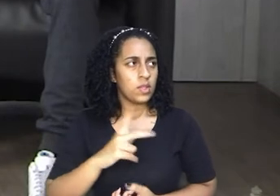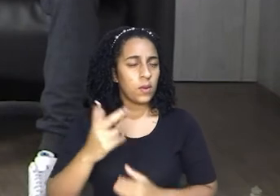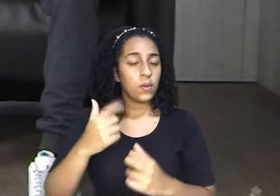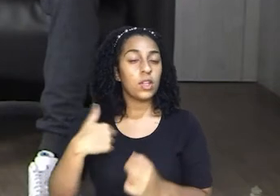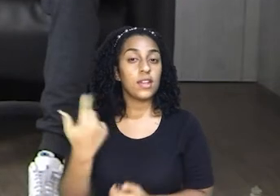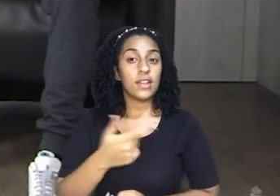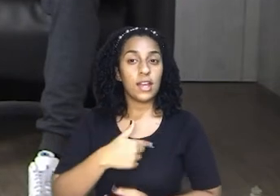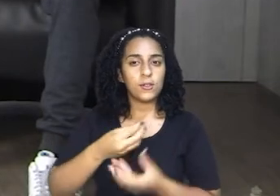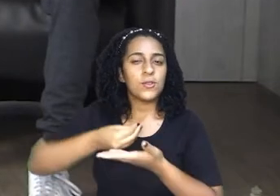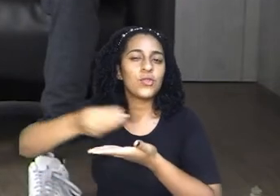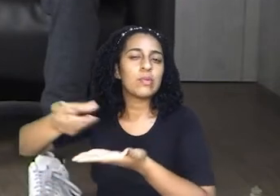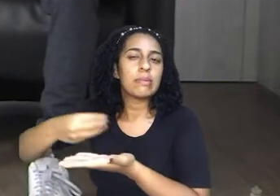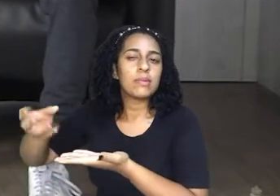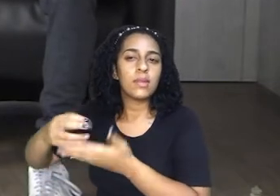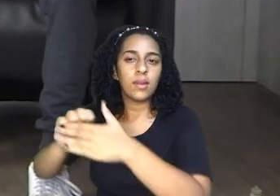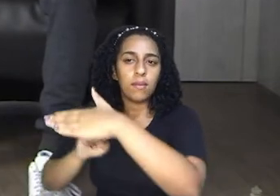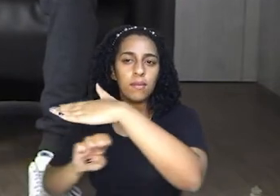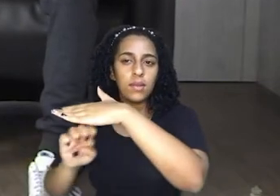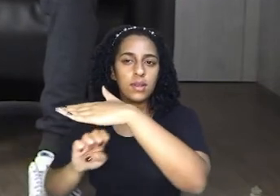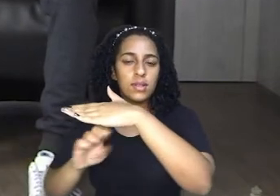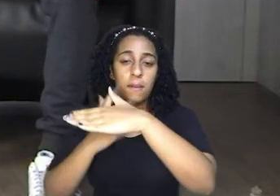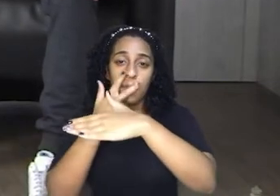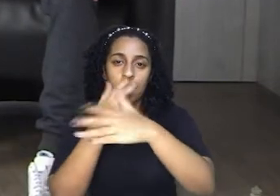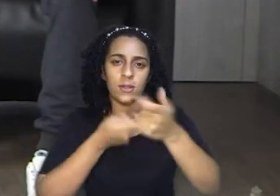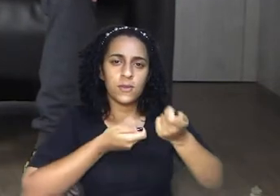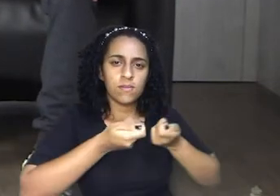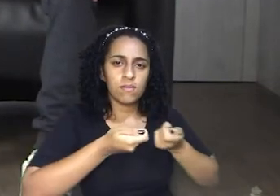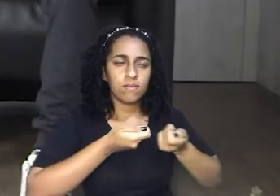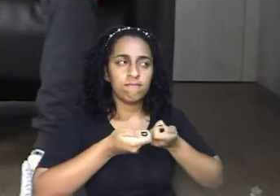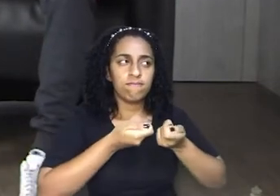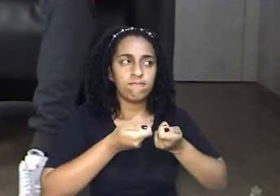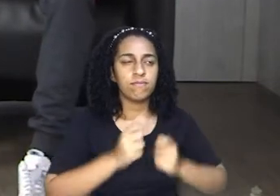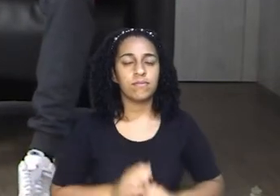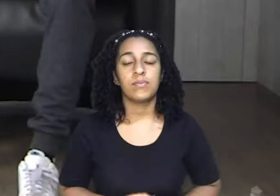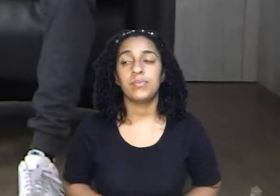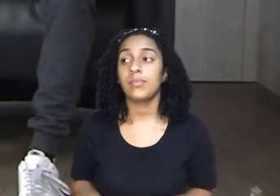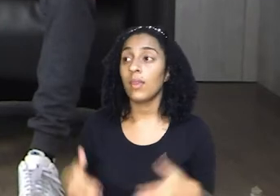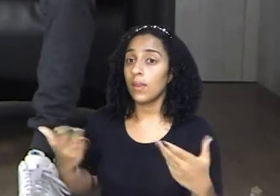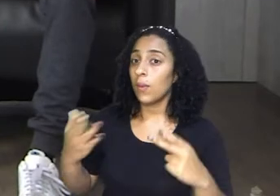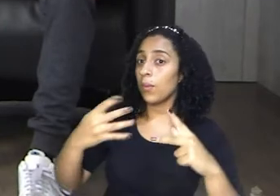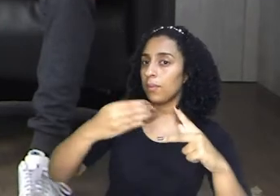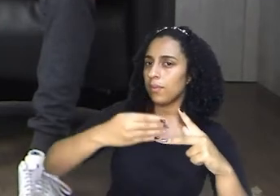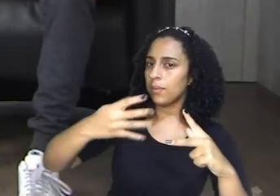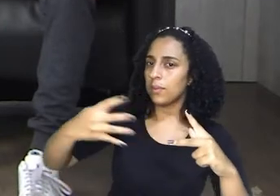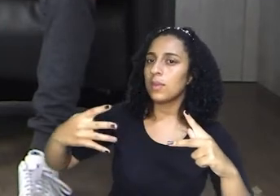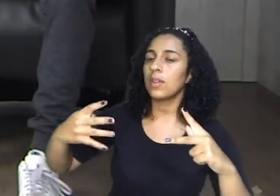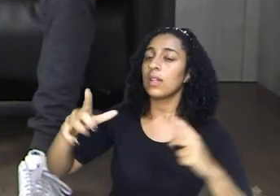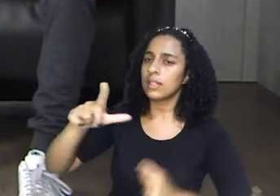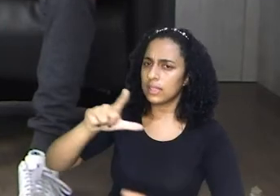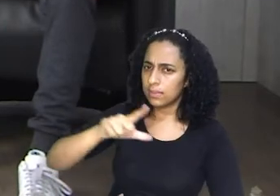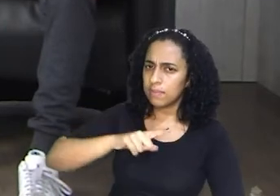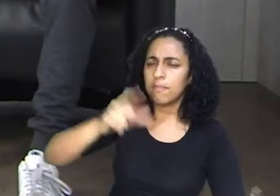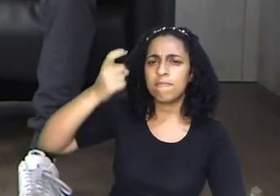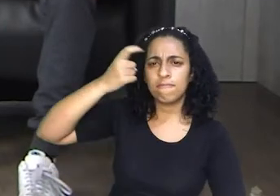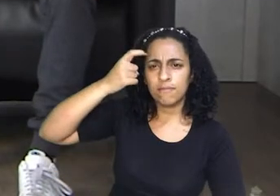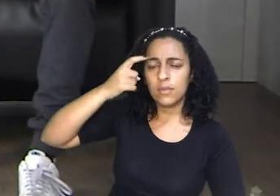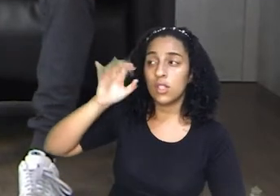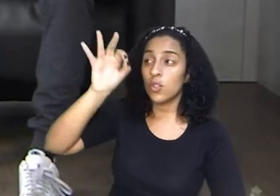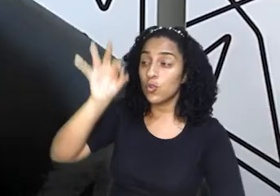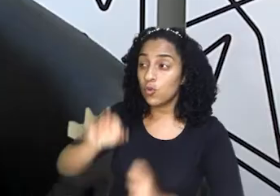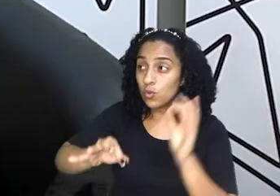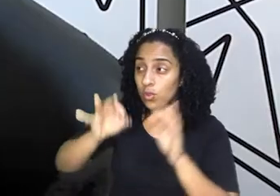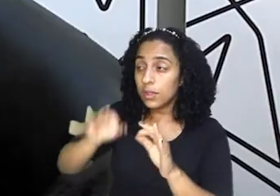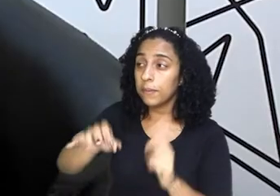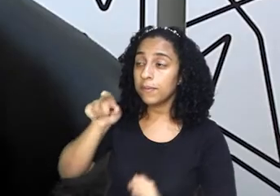empresas como uma forma de dominação e dependência então Victor o portal do Centenário ele pensa justamente